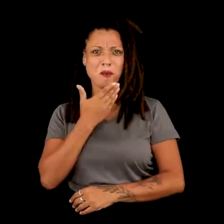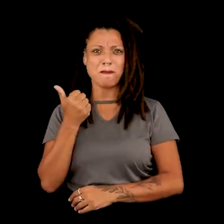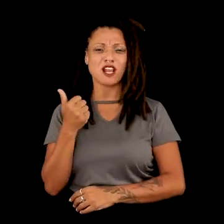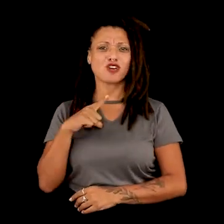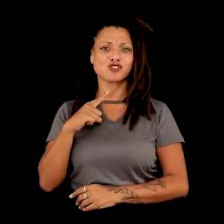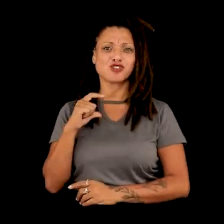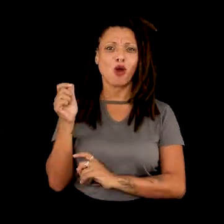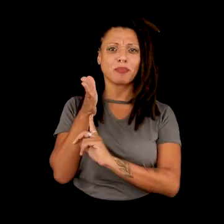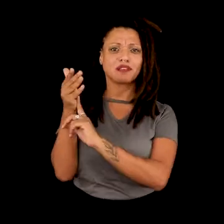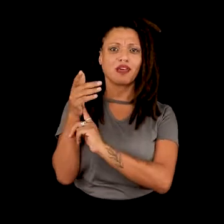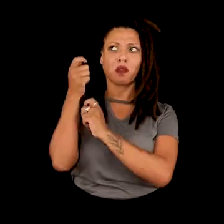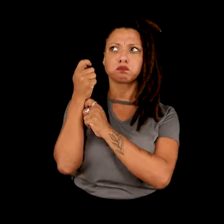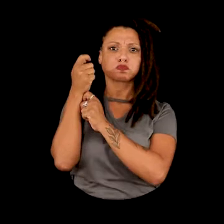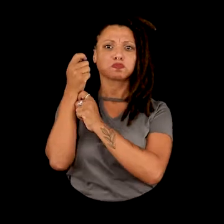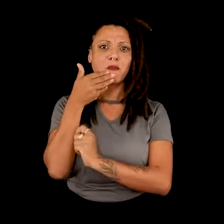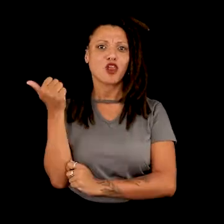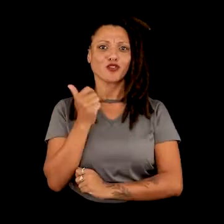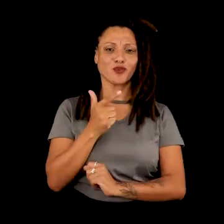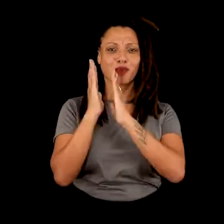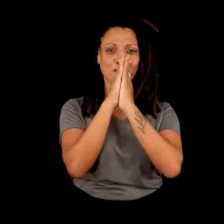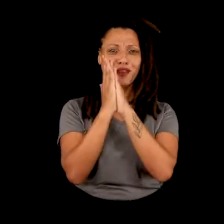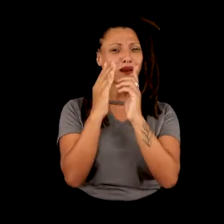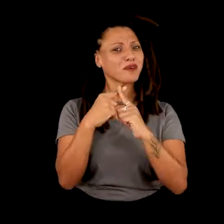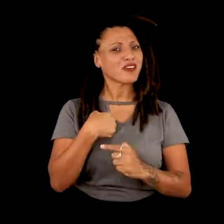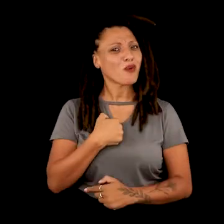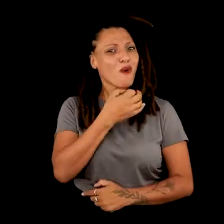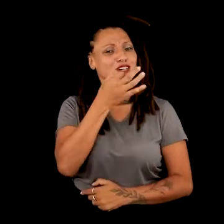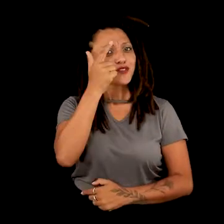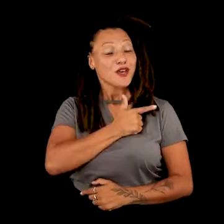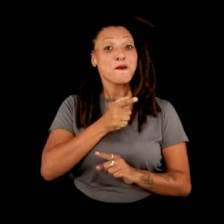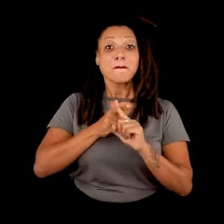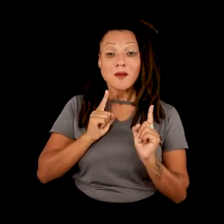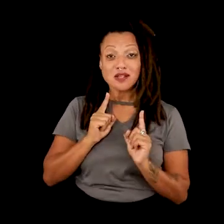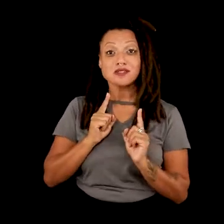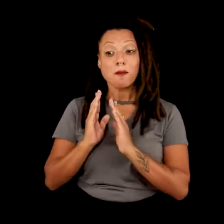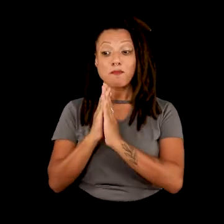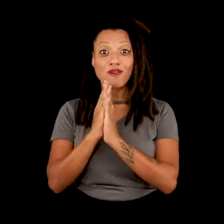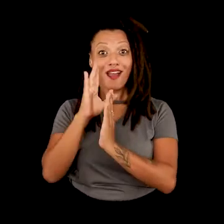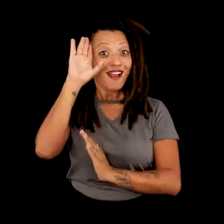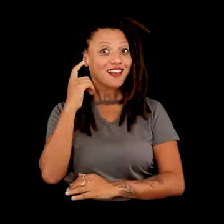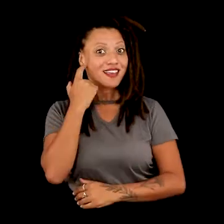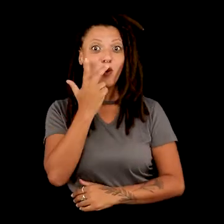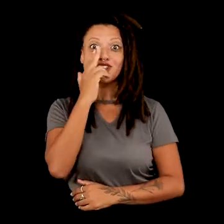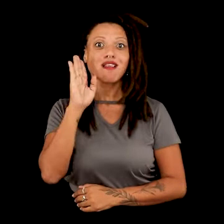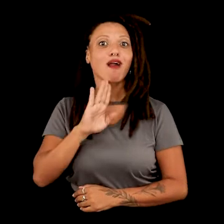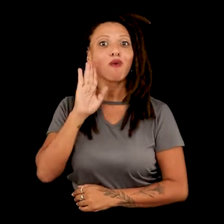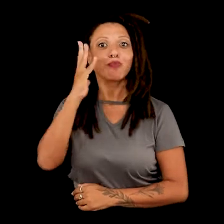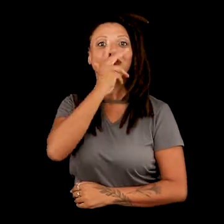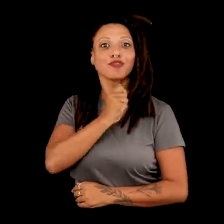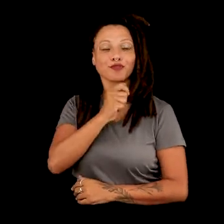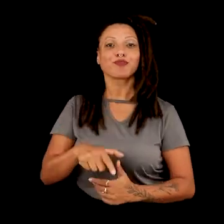mais jogo. Porque geralmente é feio pra caralho o boneco, né? Mas o dela é bem linda, a boneca dela é bem bacana. E ela já